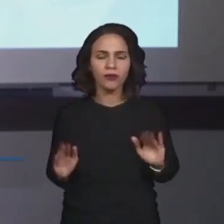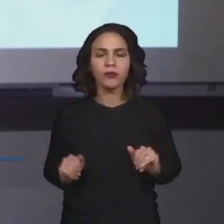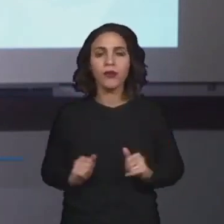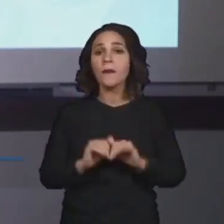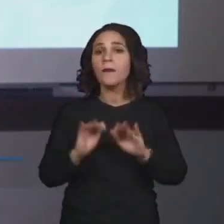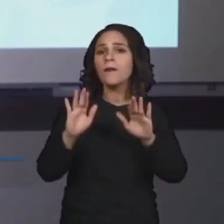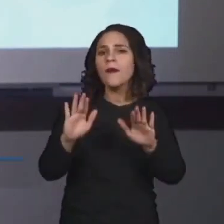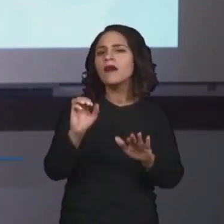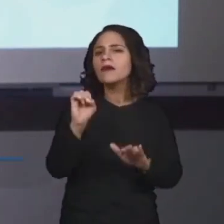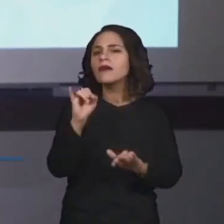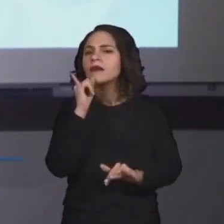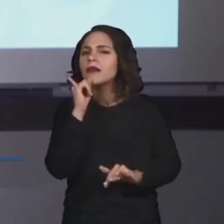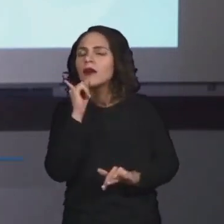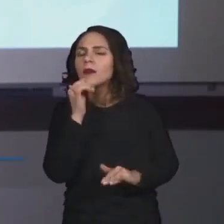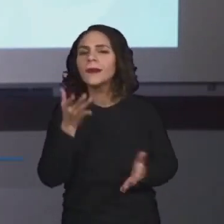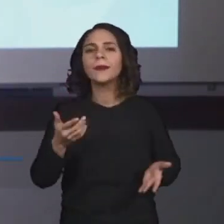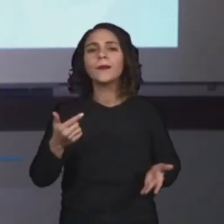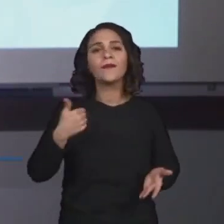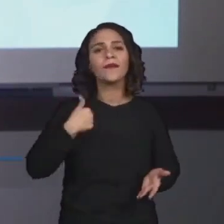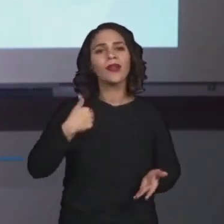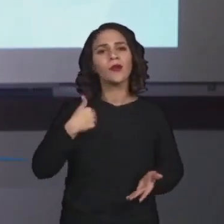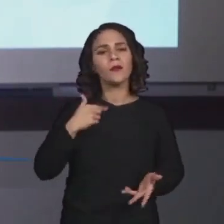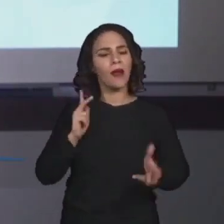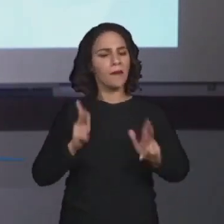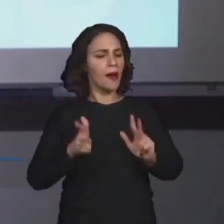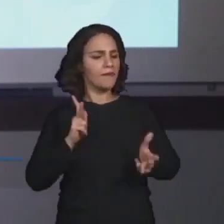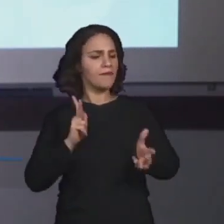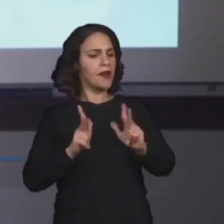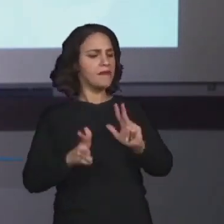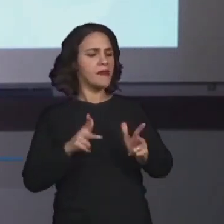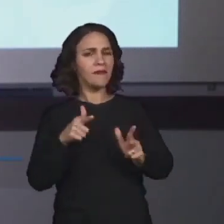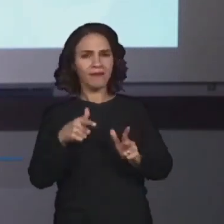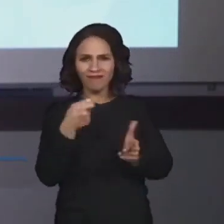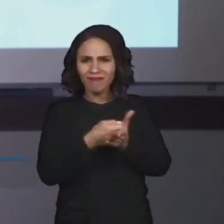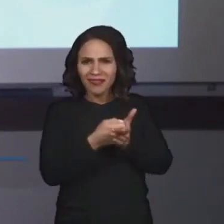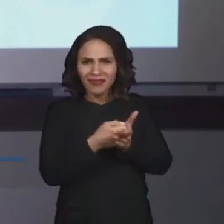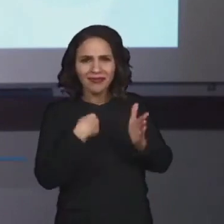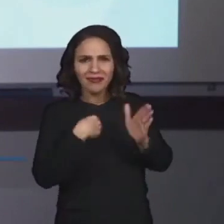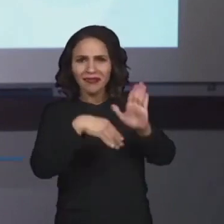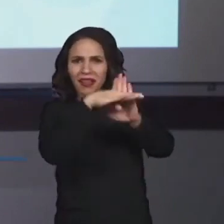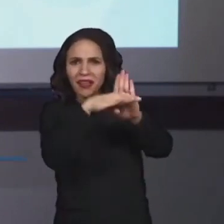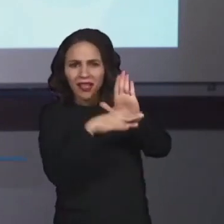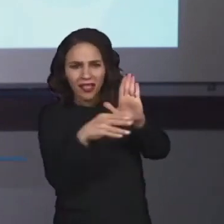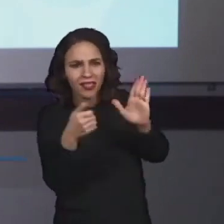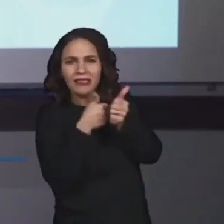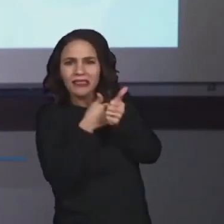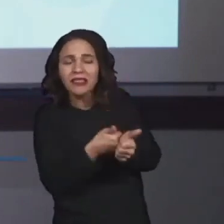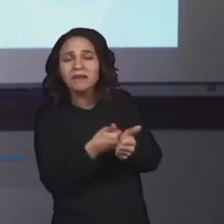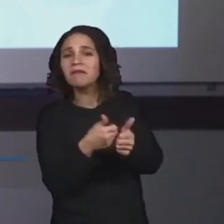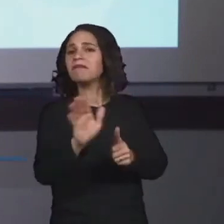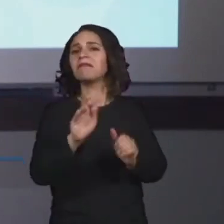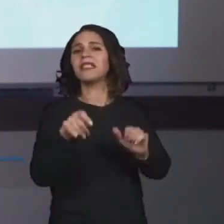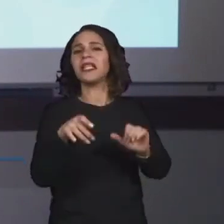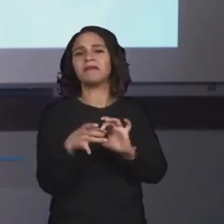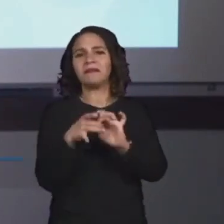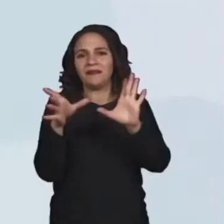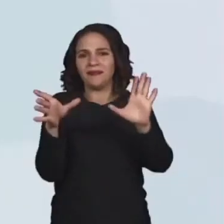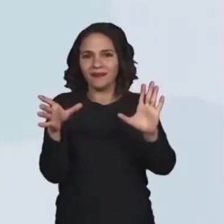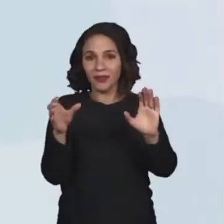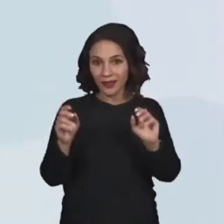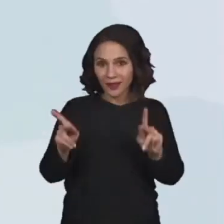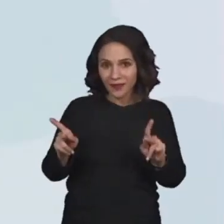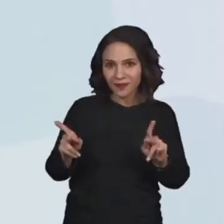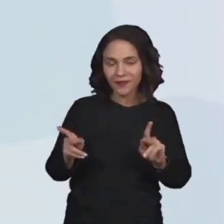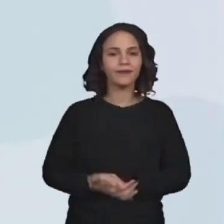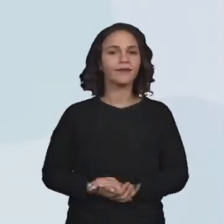para eu conversar com alguém, eu posso ser mais informal, ok?